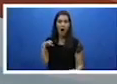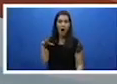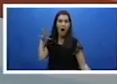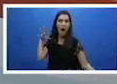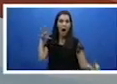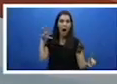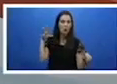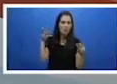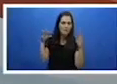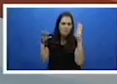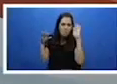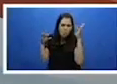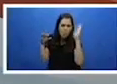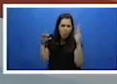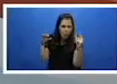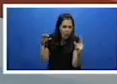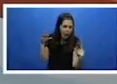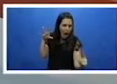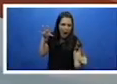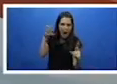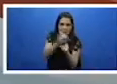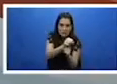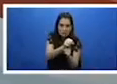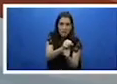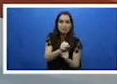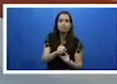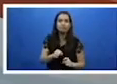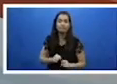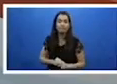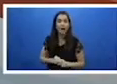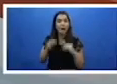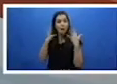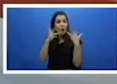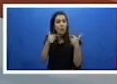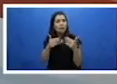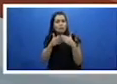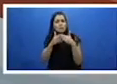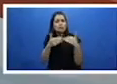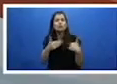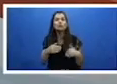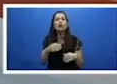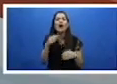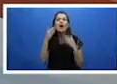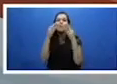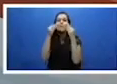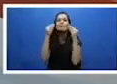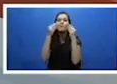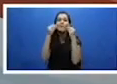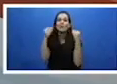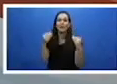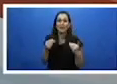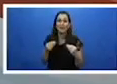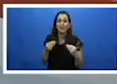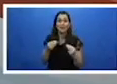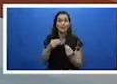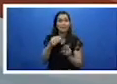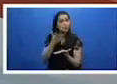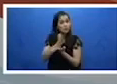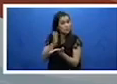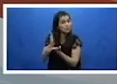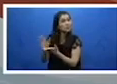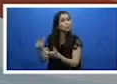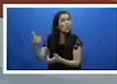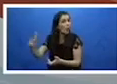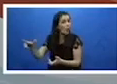o burro. Então o leão pediu à raposa para dividir novamente